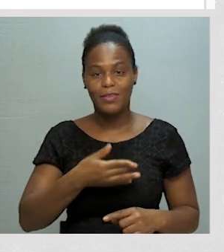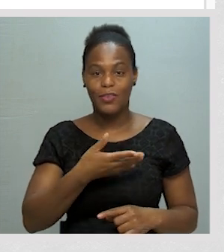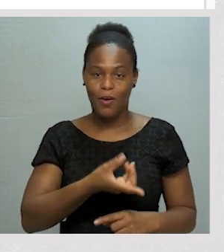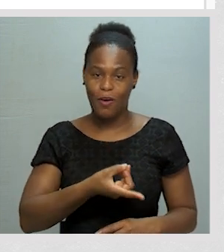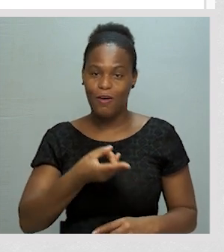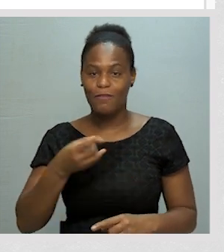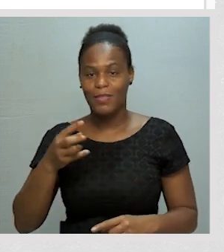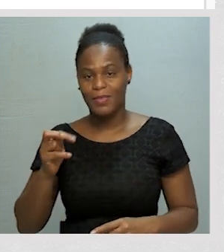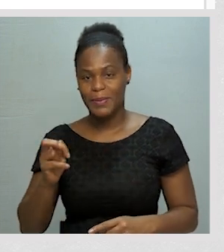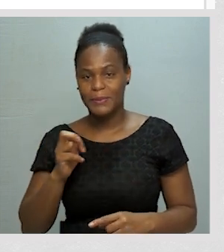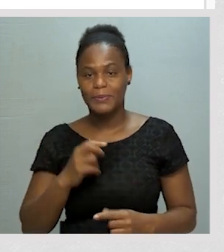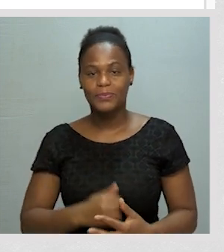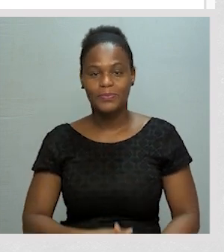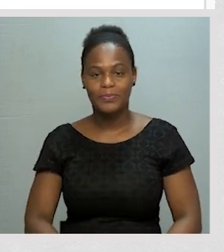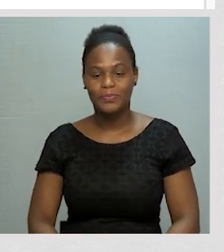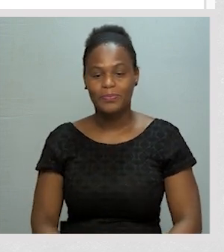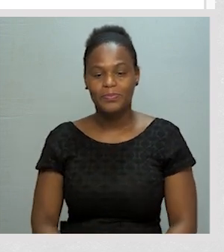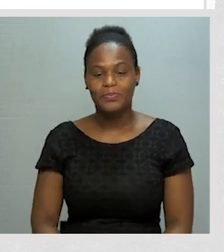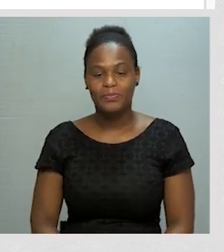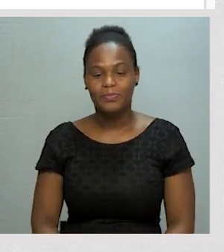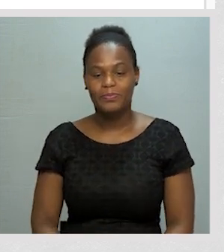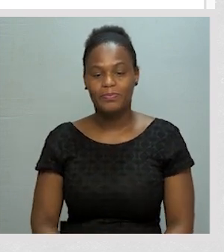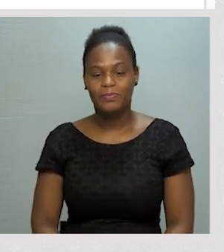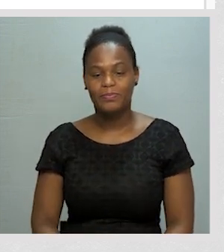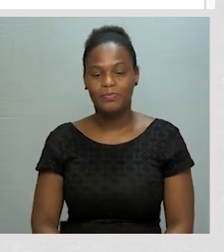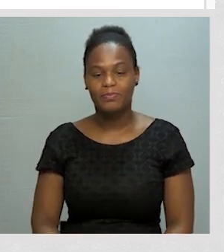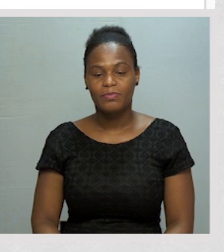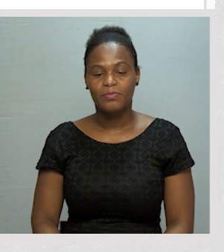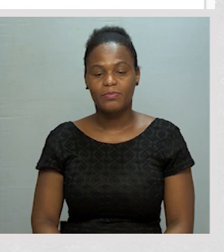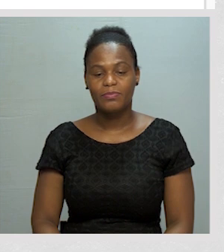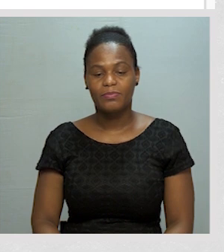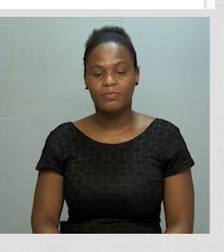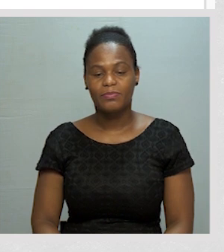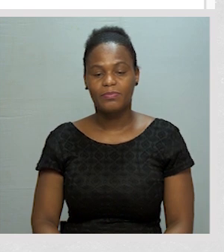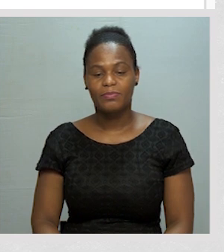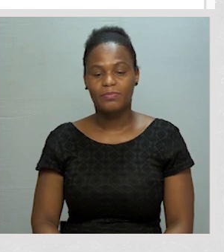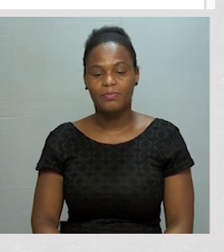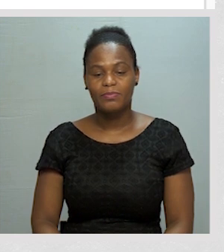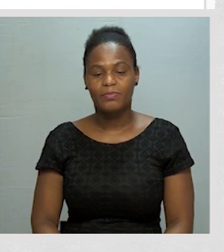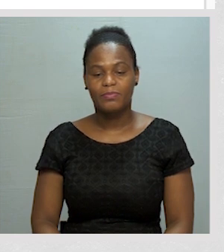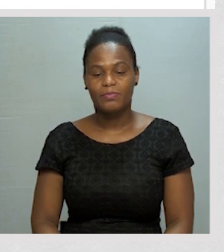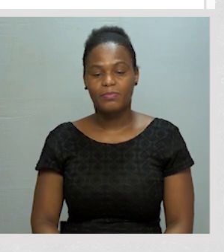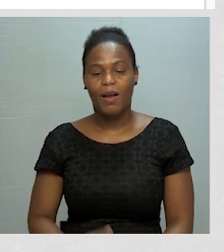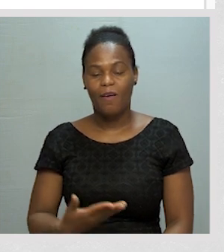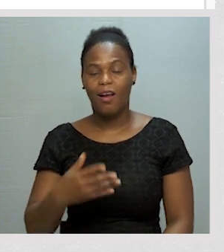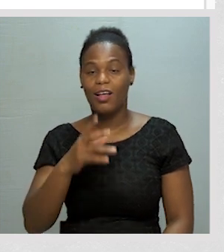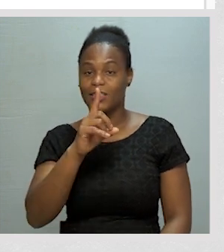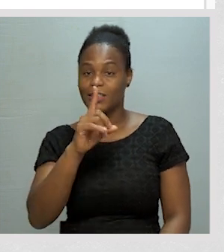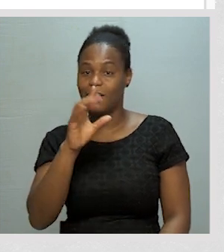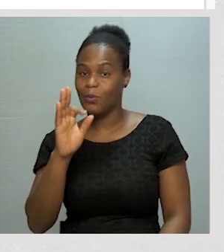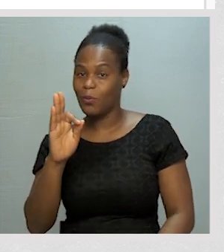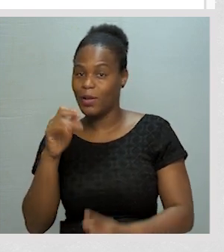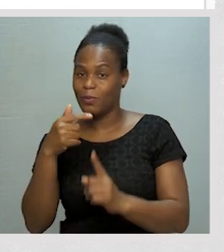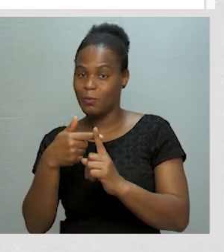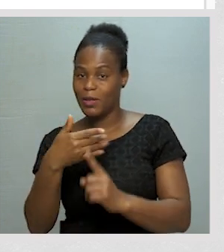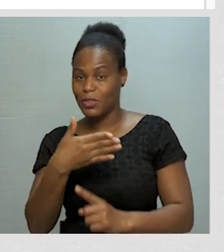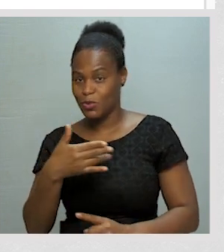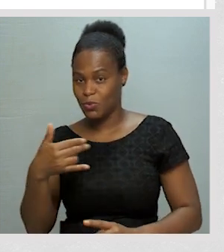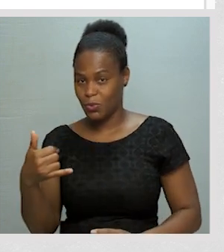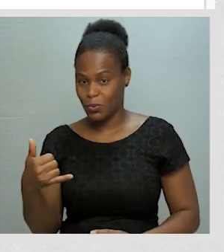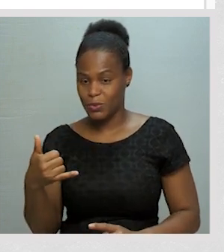Aqui temos um elemento estranho, então vai ter que ser transportado para a sua casa.